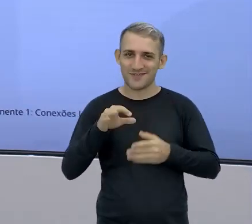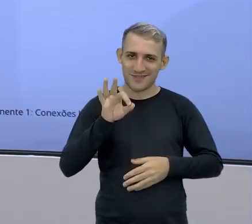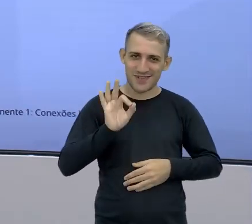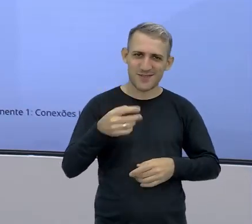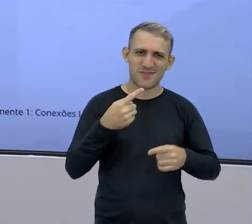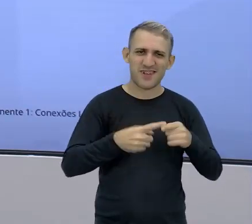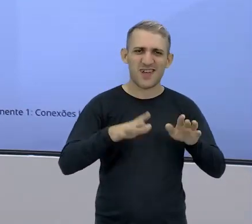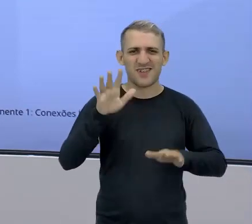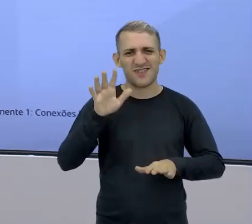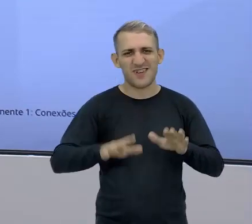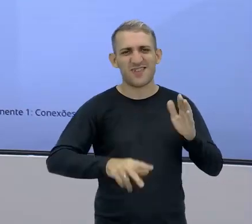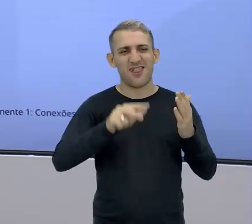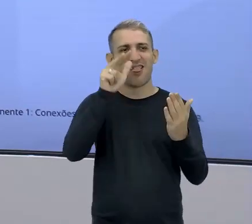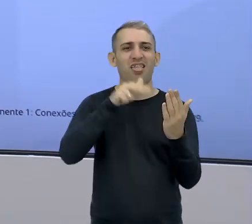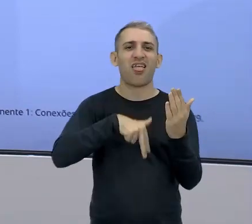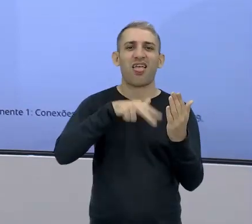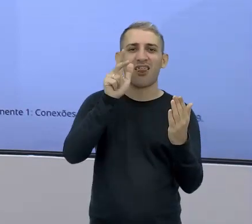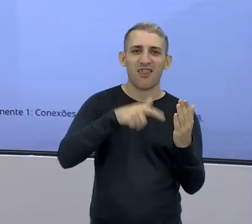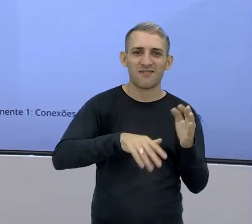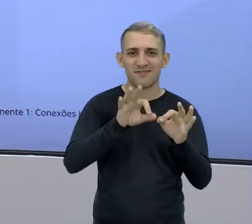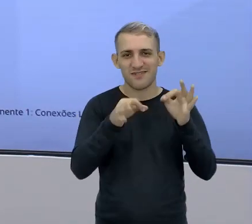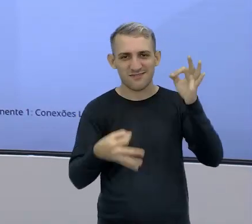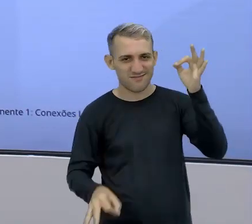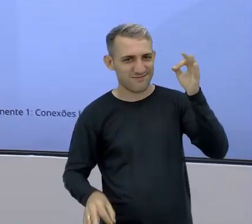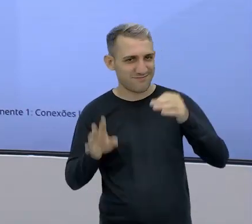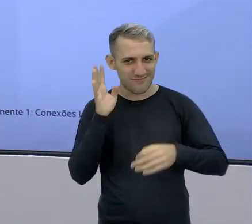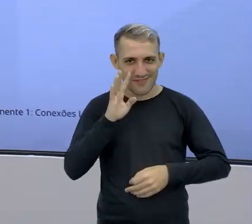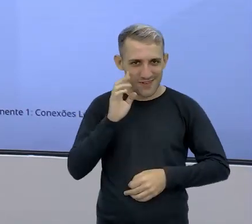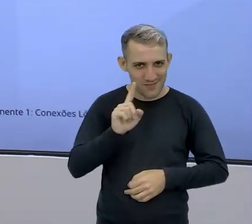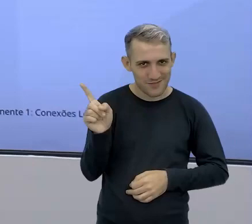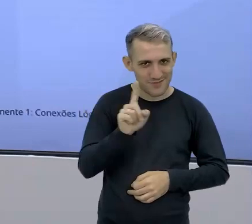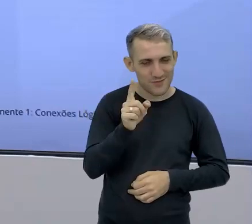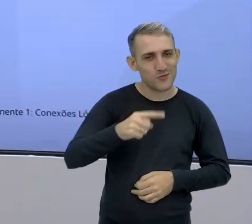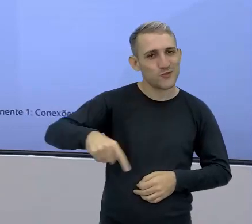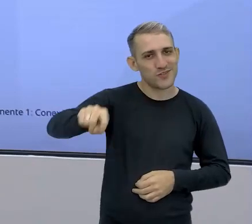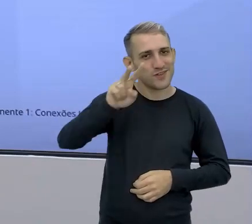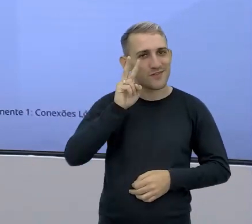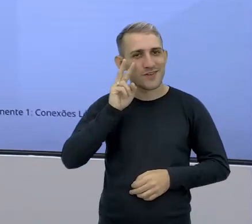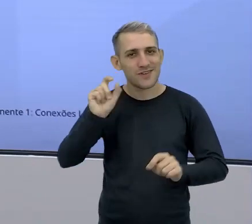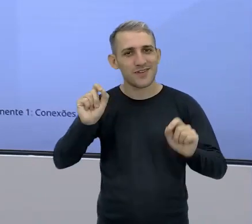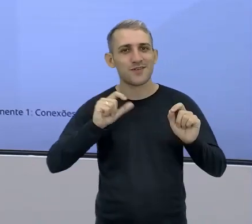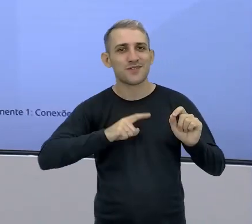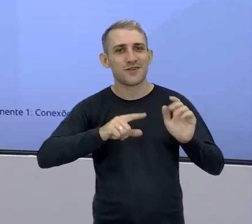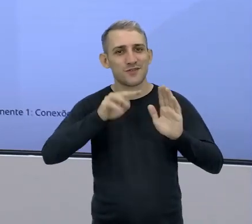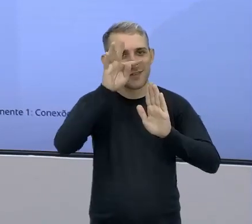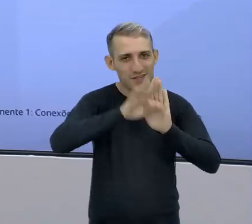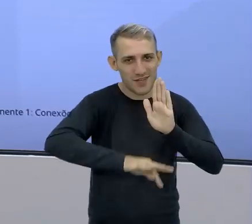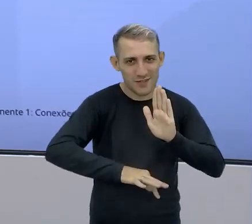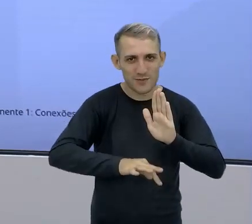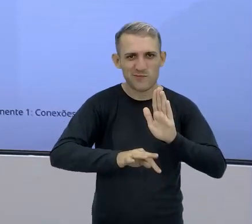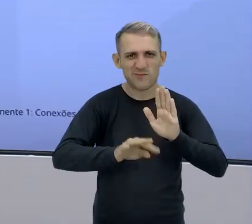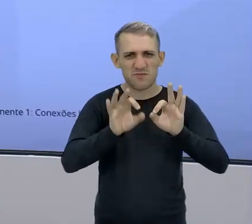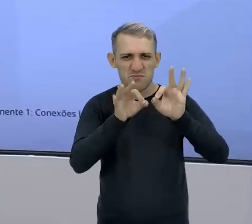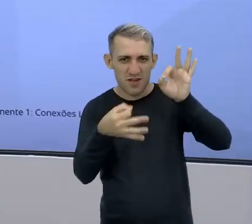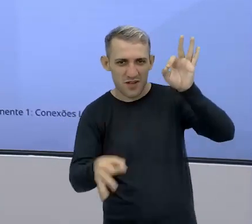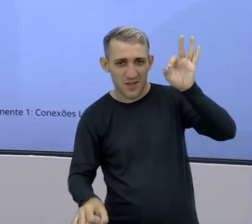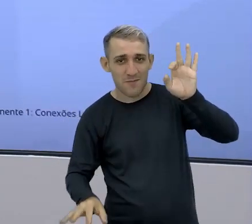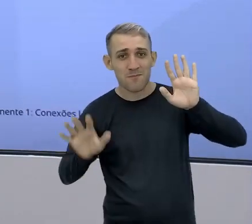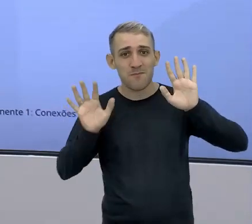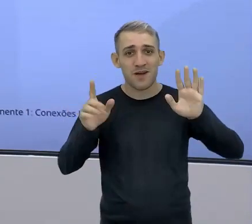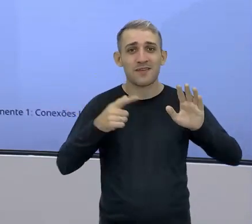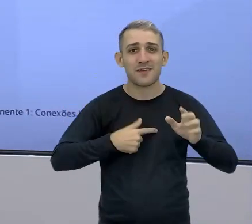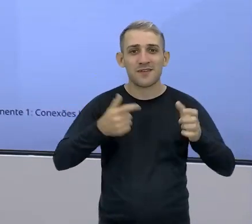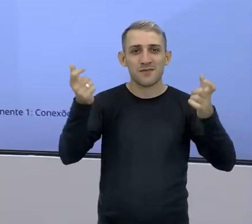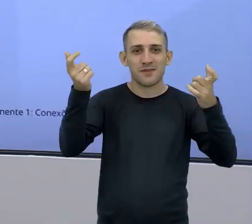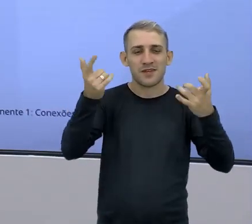Para não ficar fazendo muita leitura de PPT, porque não é muito legal, né? Você veja que eu coloquei aí um texto relativamente grande, mas eu fiz